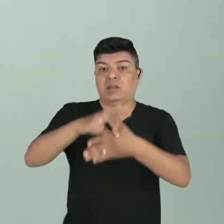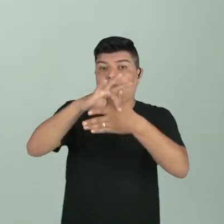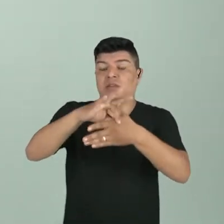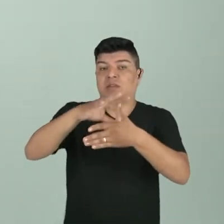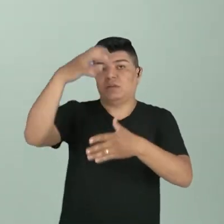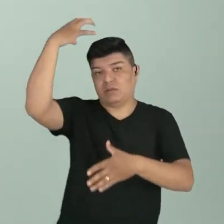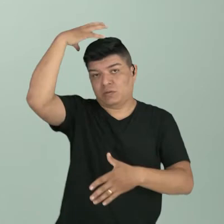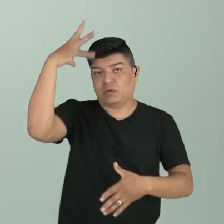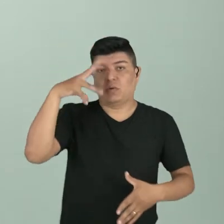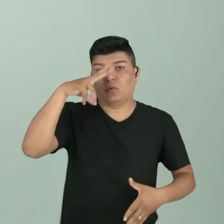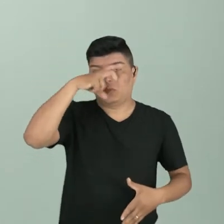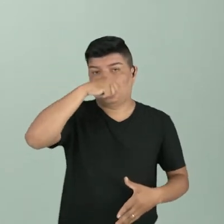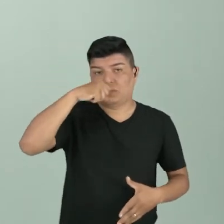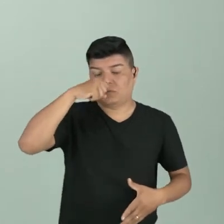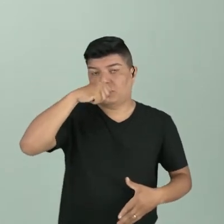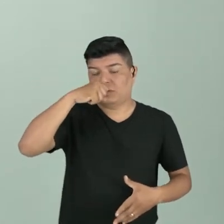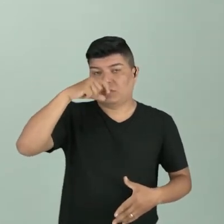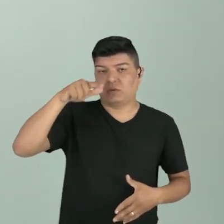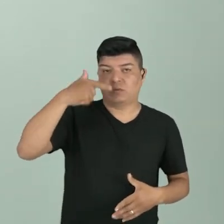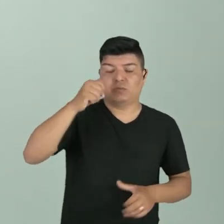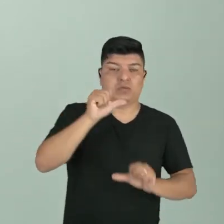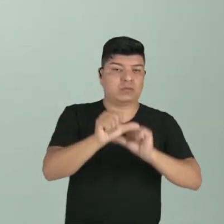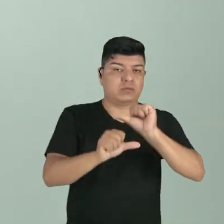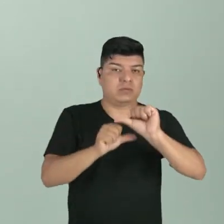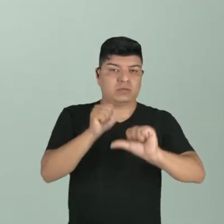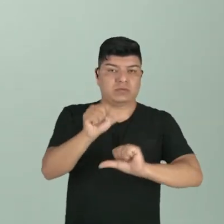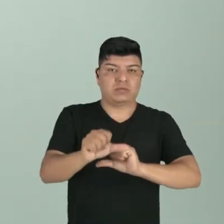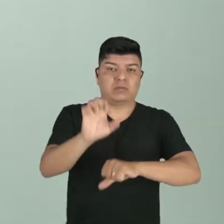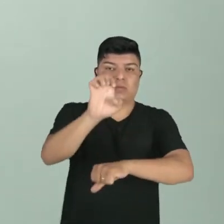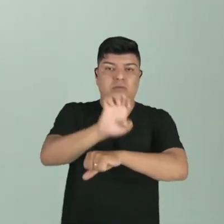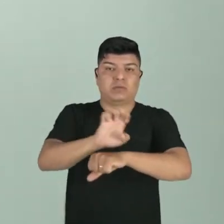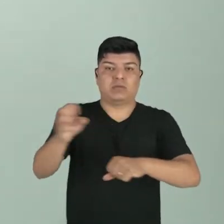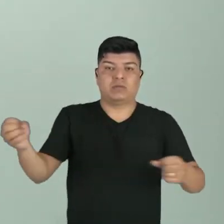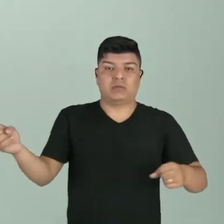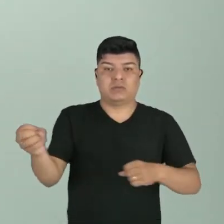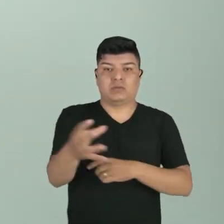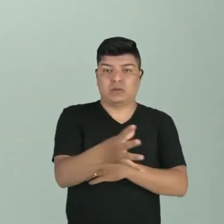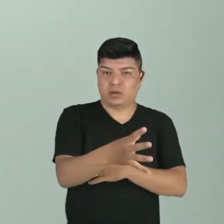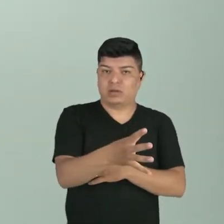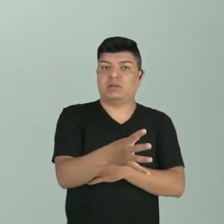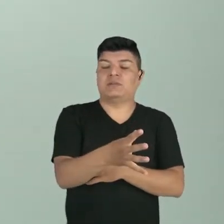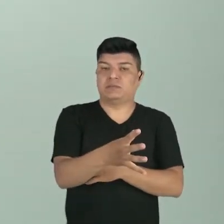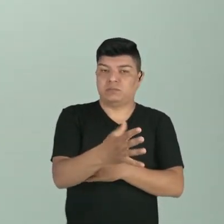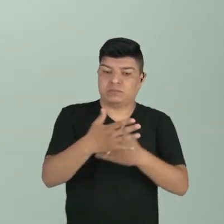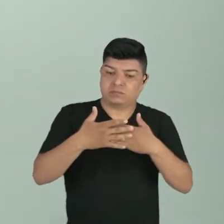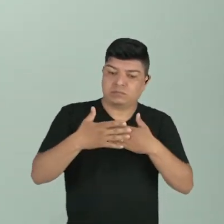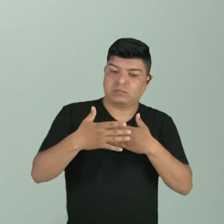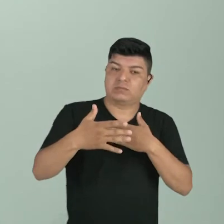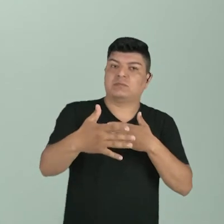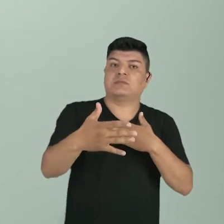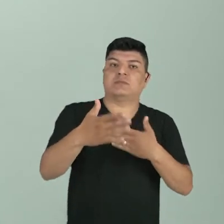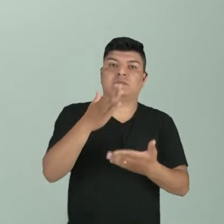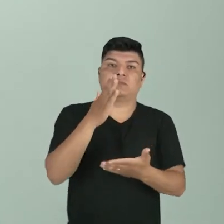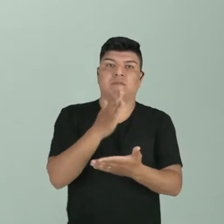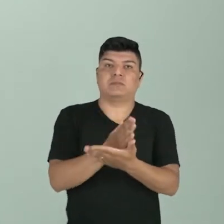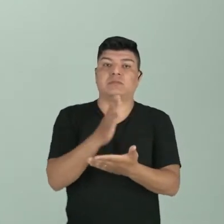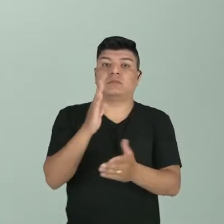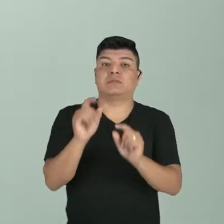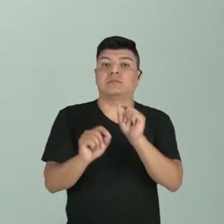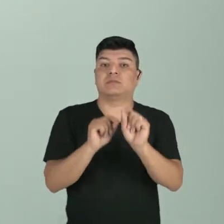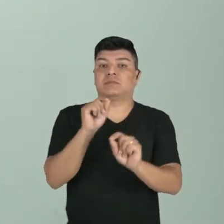Posteriormente, as alterações nesse Estado moderno, que eu repito, Começou com uma